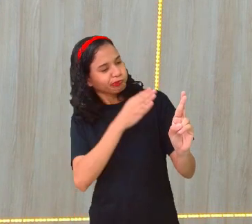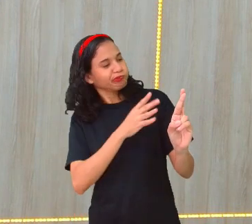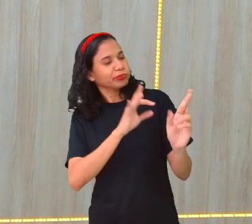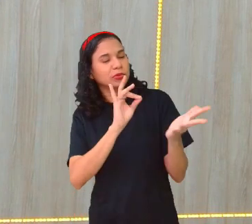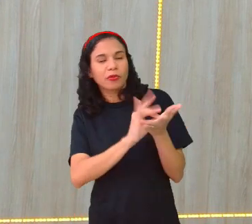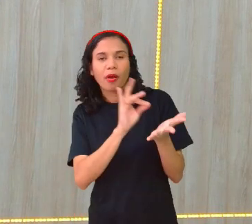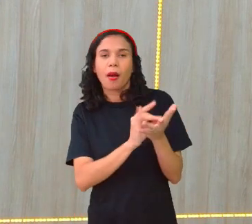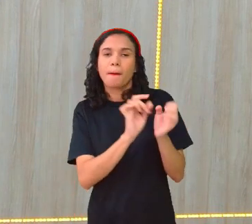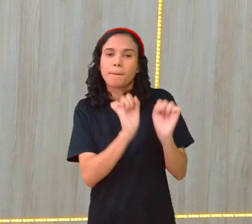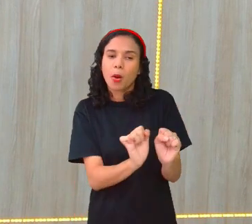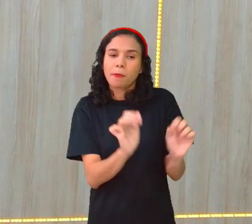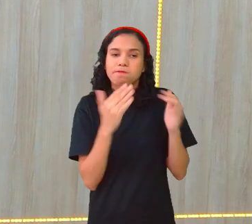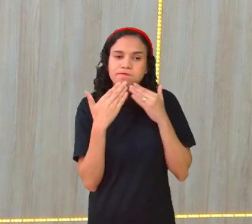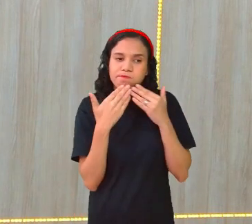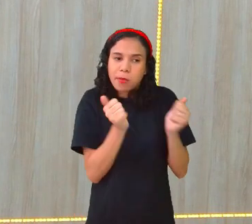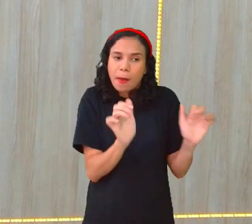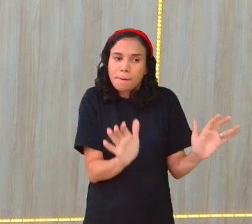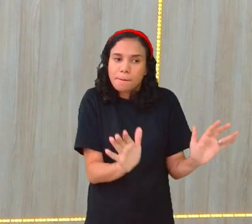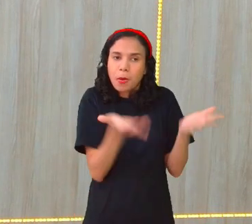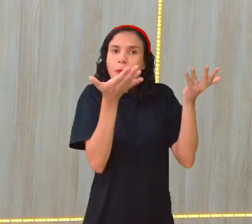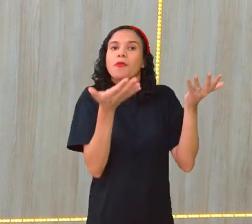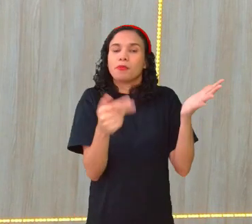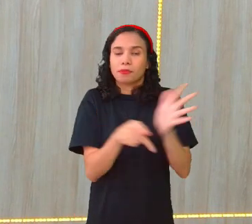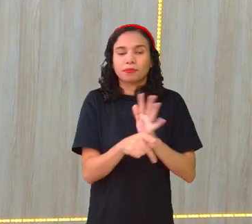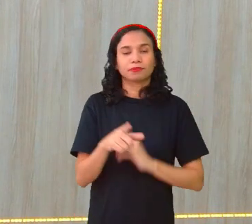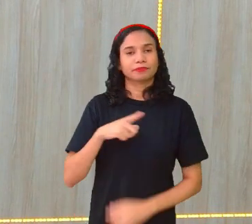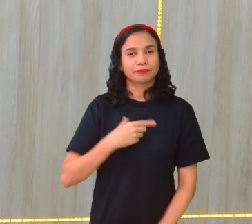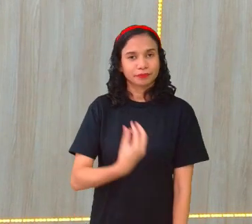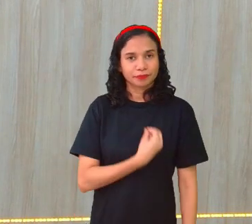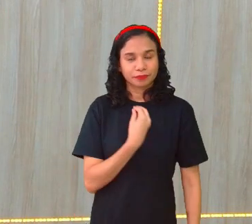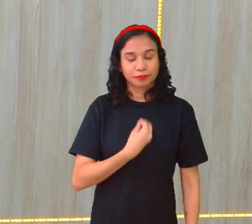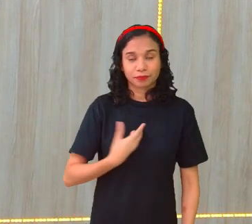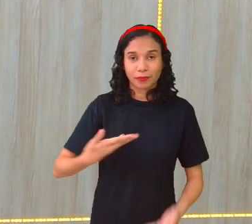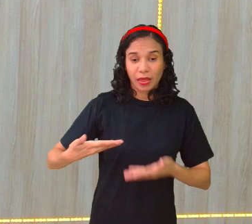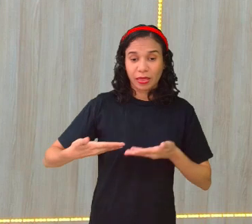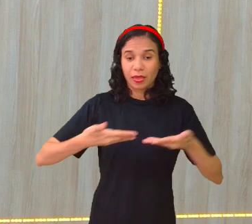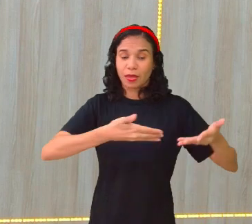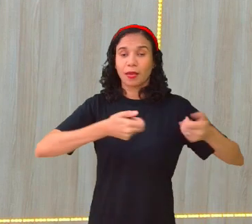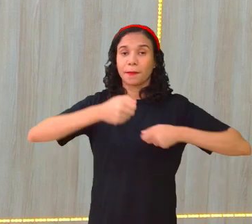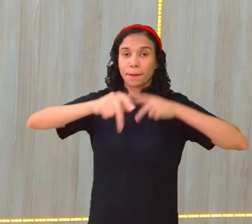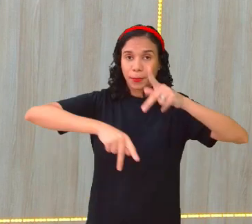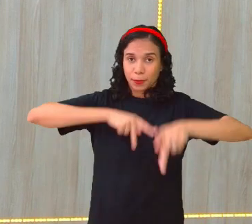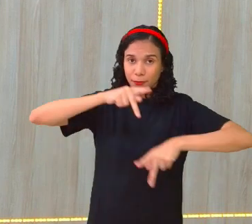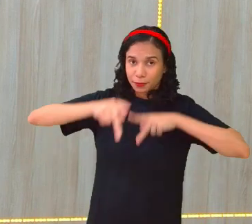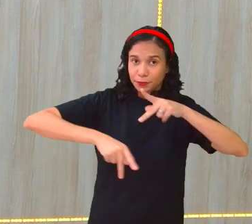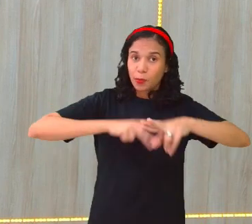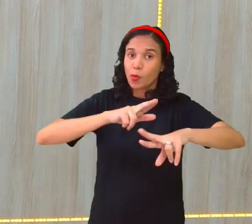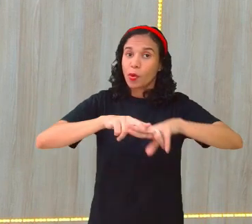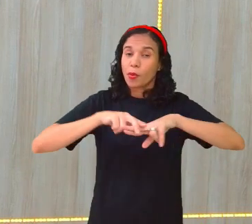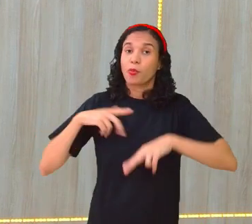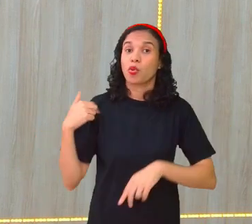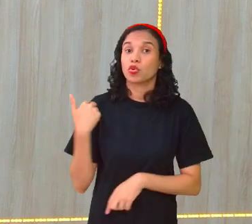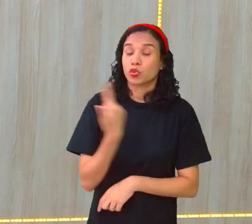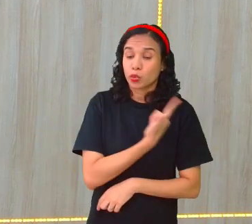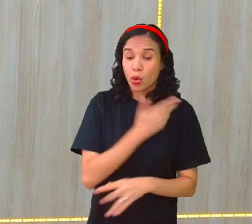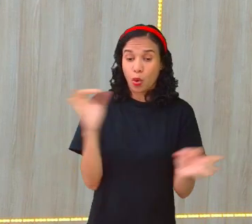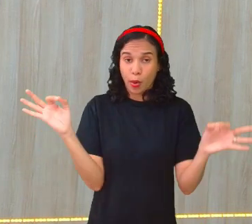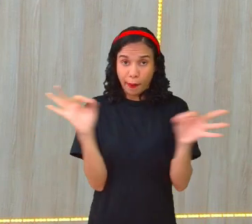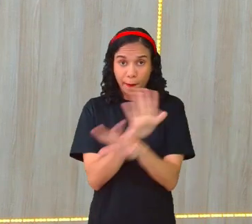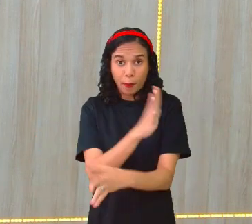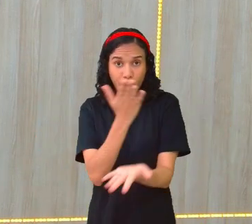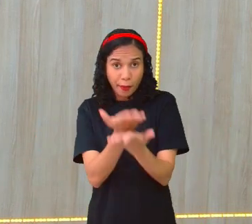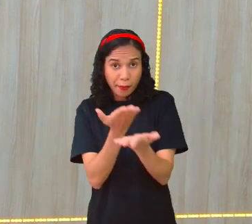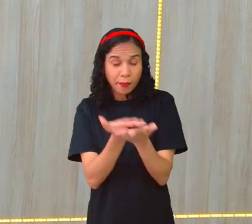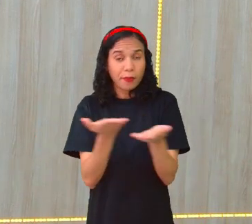sempre possa se destacar e que esteja também atendendo a população. E quando nós terminarmos a nossa